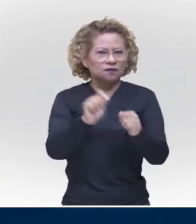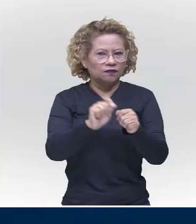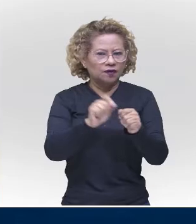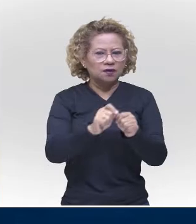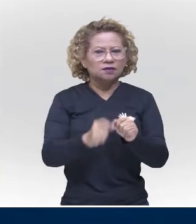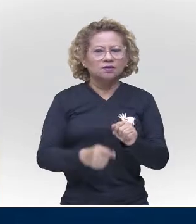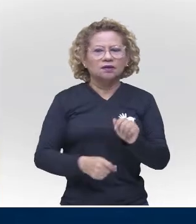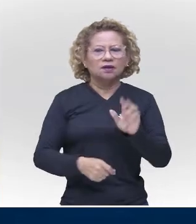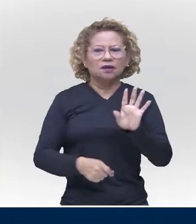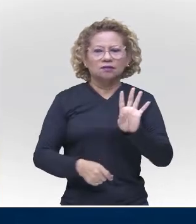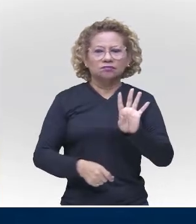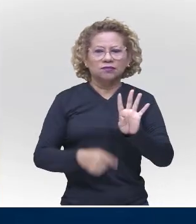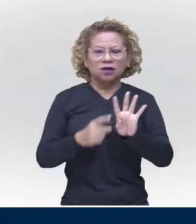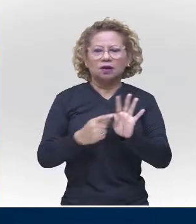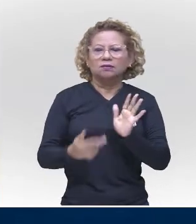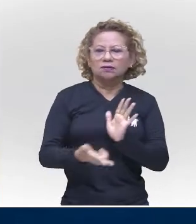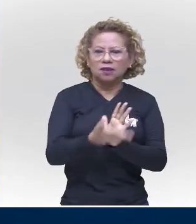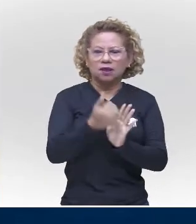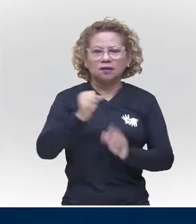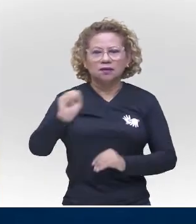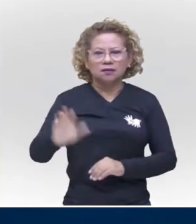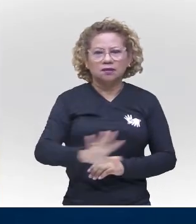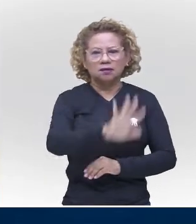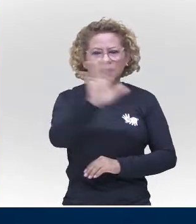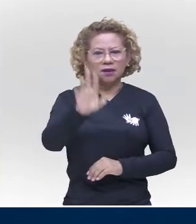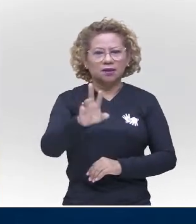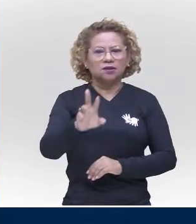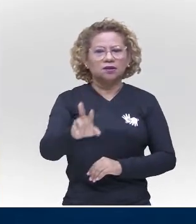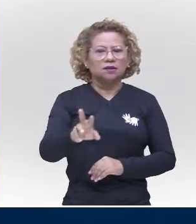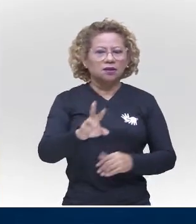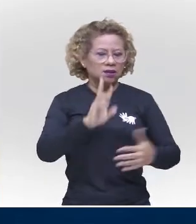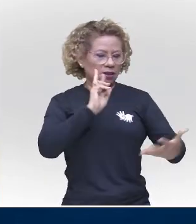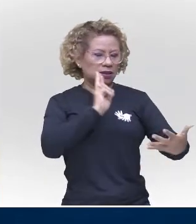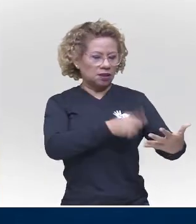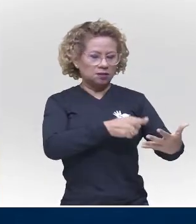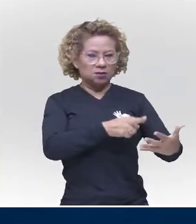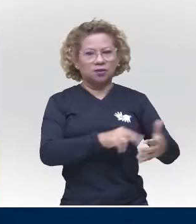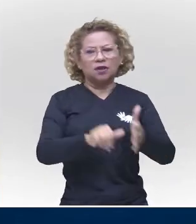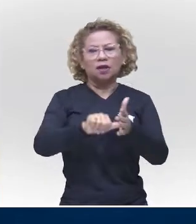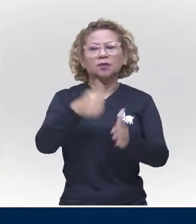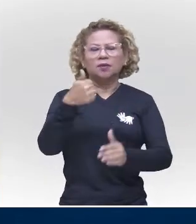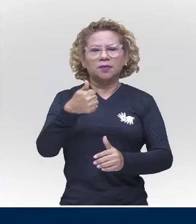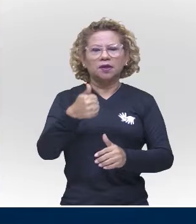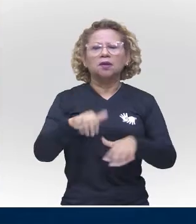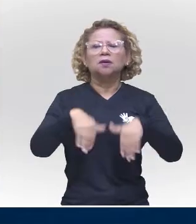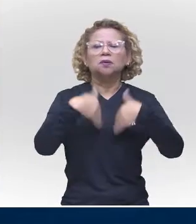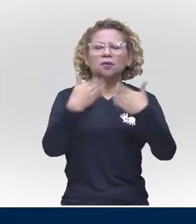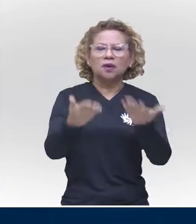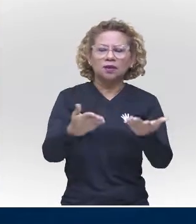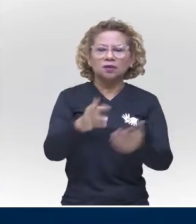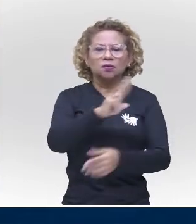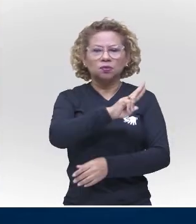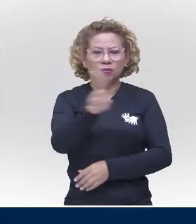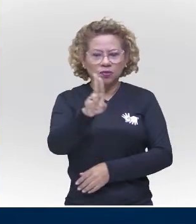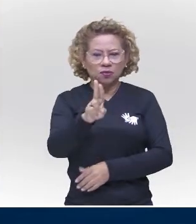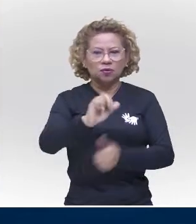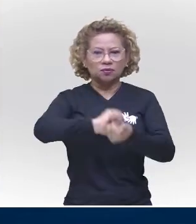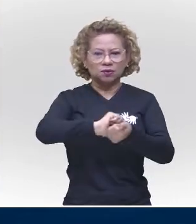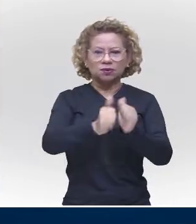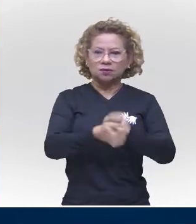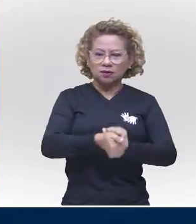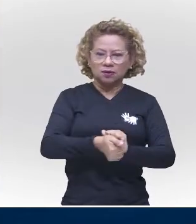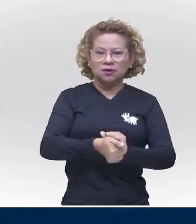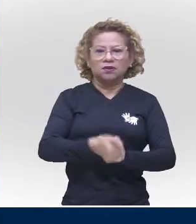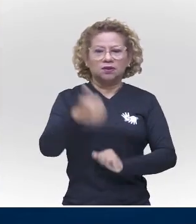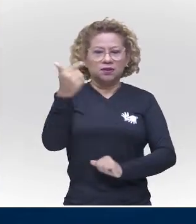imagens e respondam essas 2 questões. Primeiro, quais são esses esportes? E segundo,